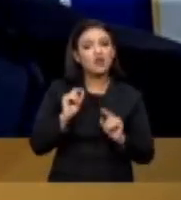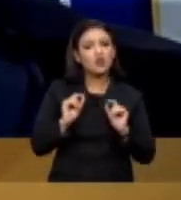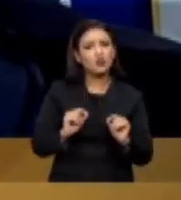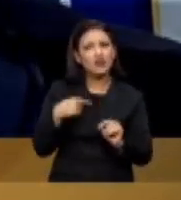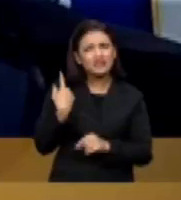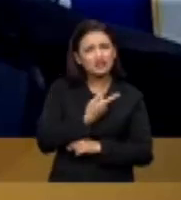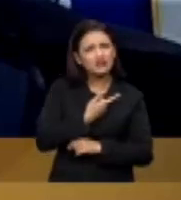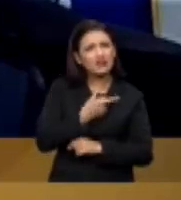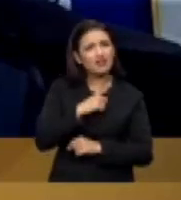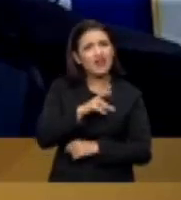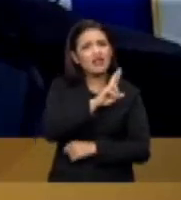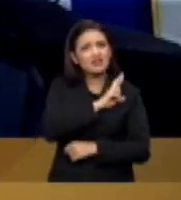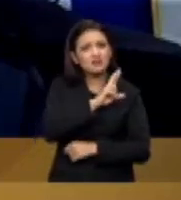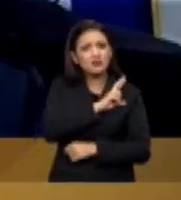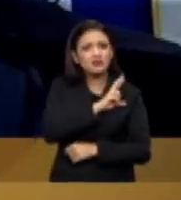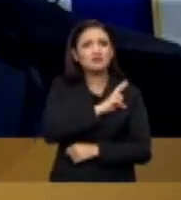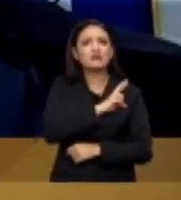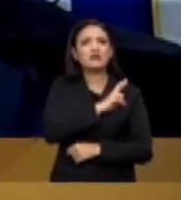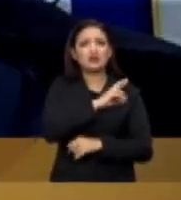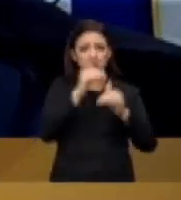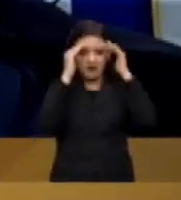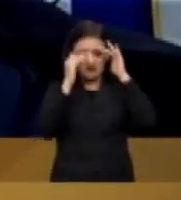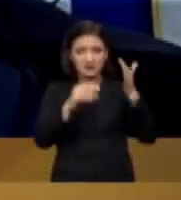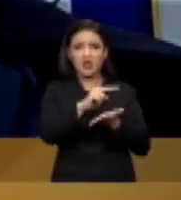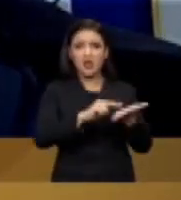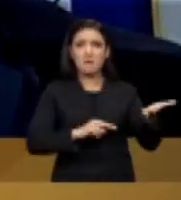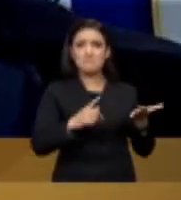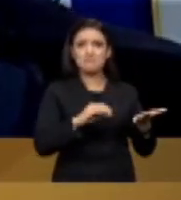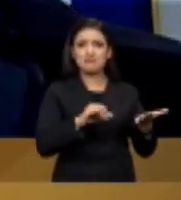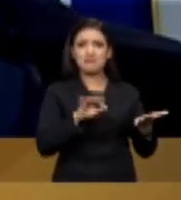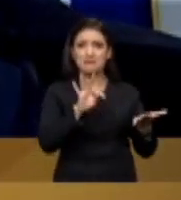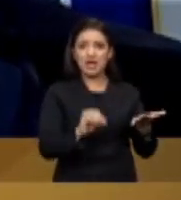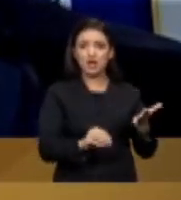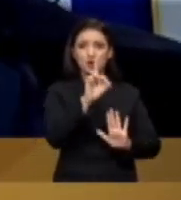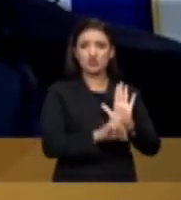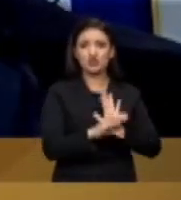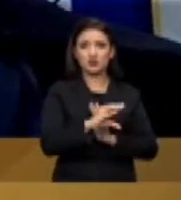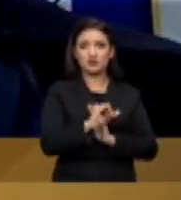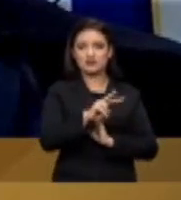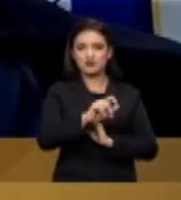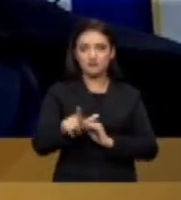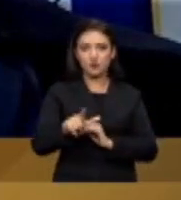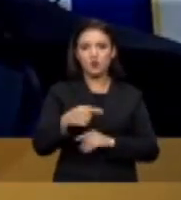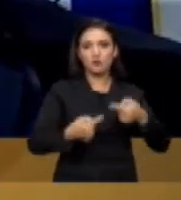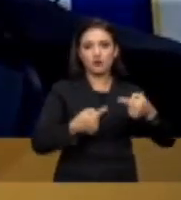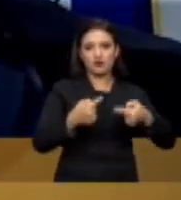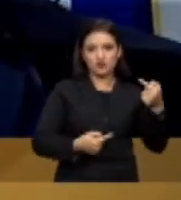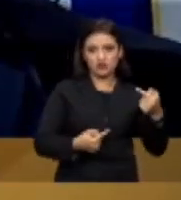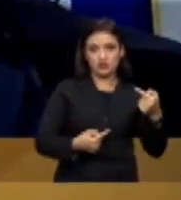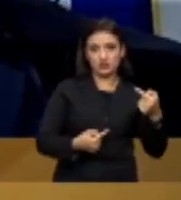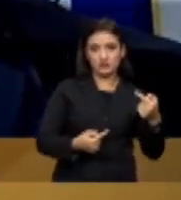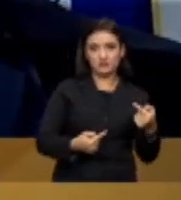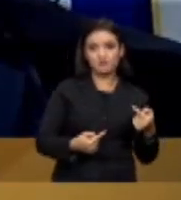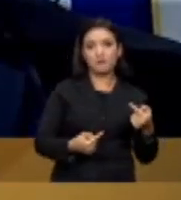de observância do Pacto Internacional dos Direitos Civis e Políticos da ONU, como o Pacto de San José da Costa Rica,